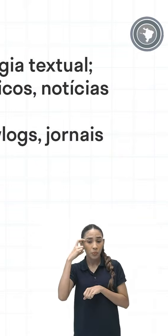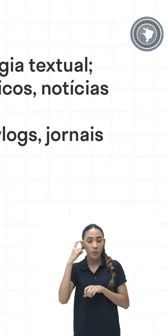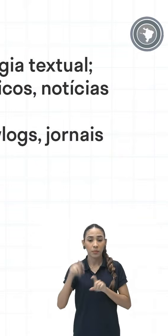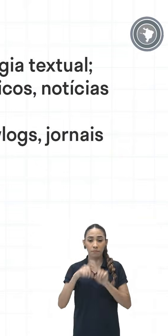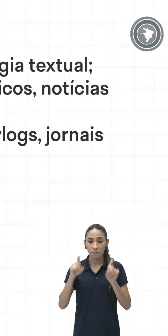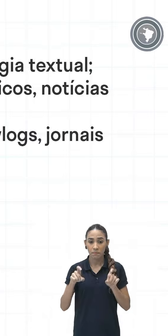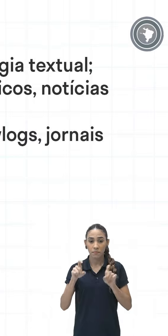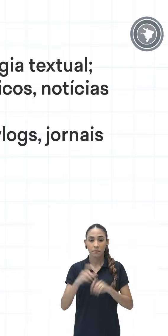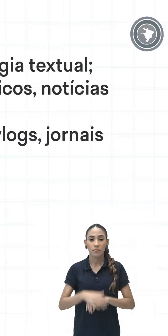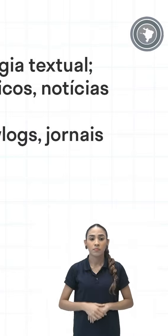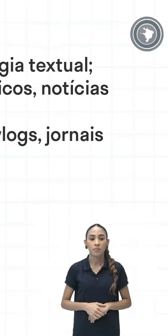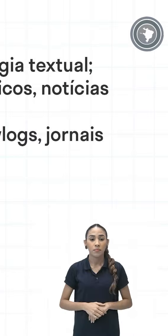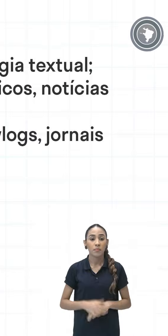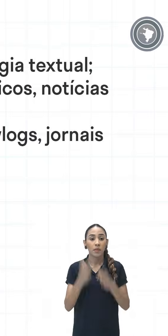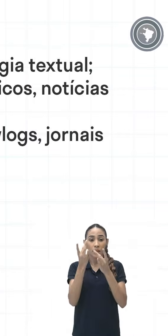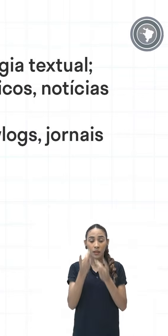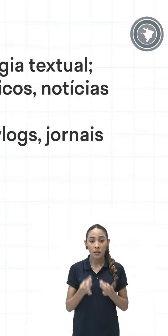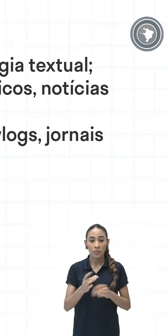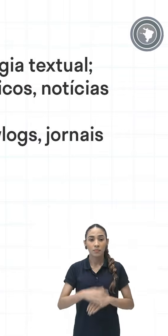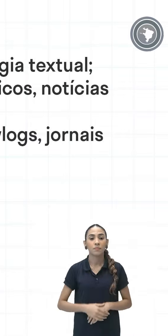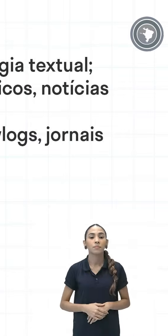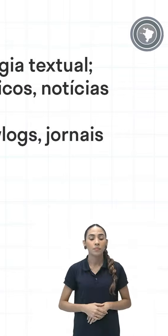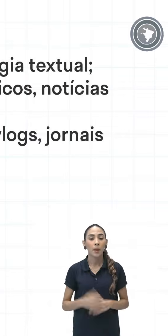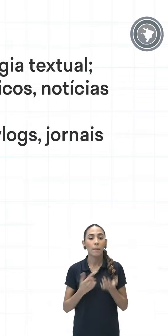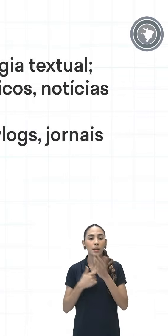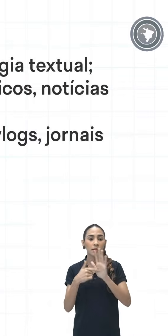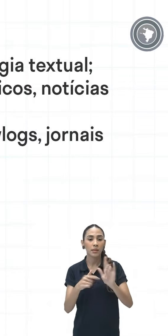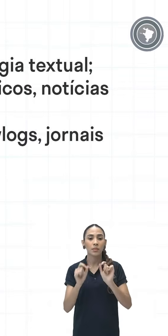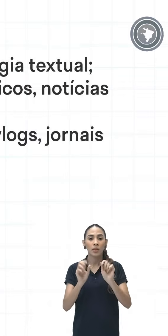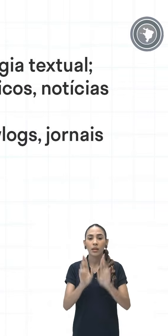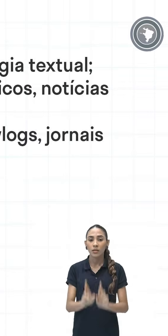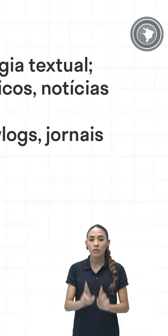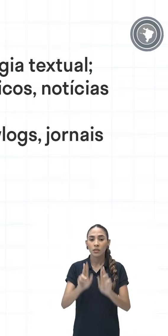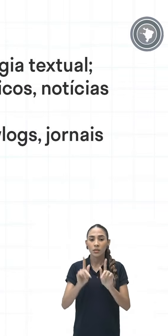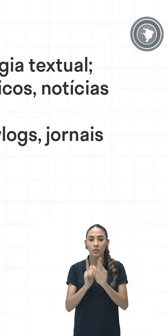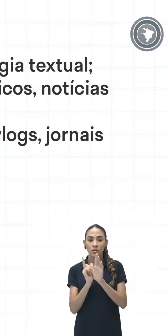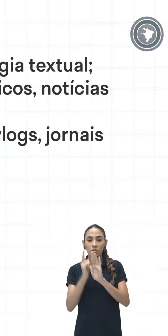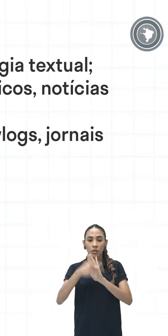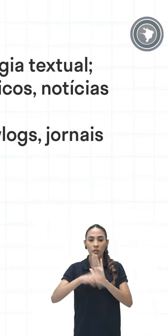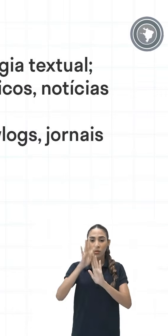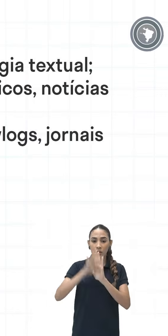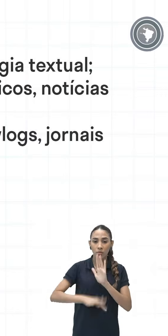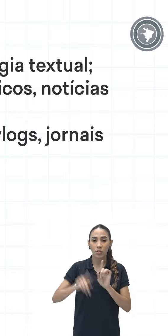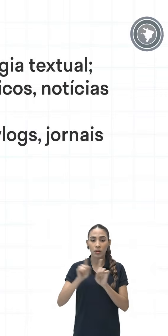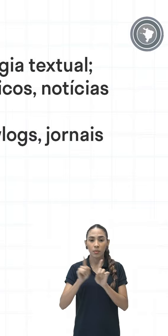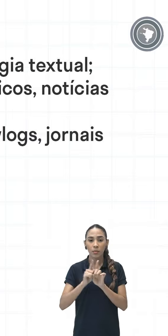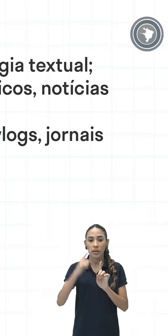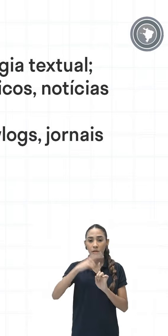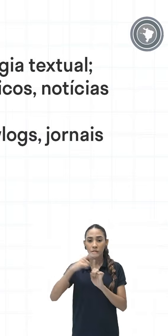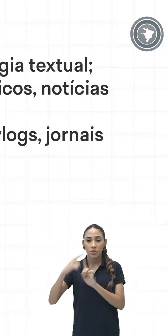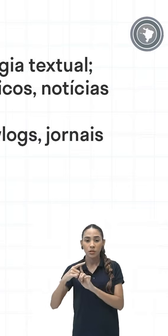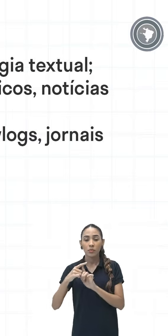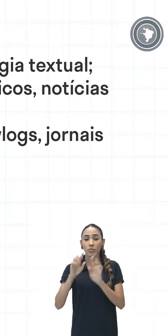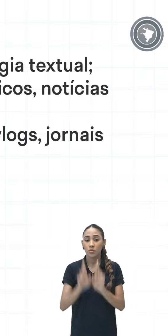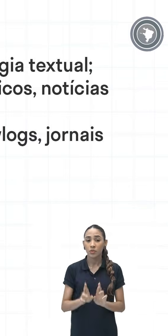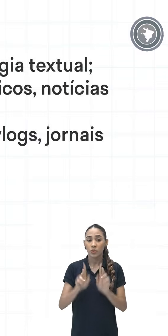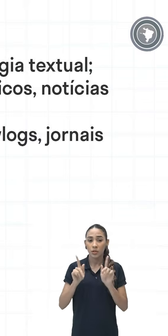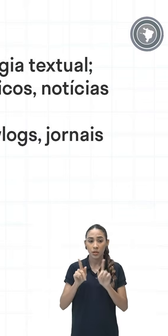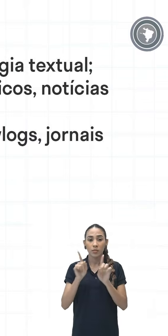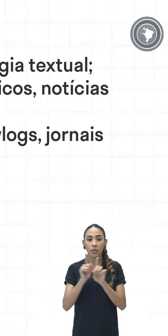digital. Nosso detalhamento traz distinção entre gênero textual e tipologia